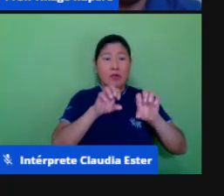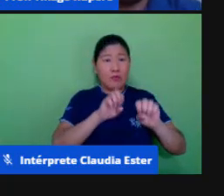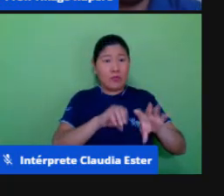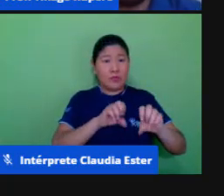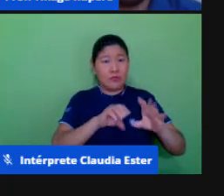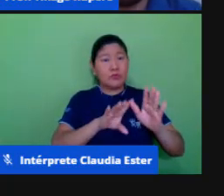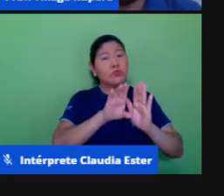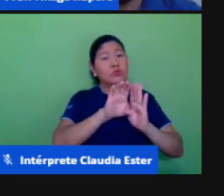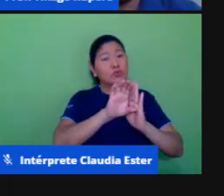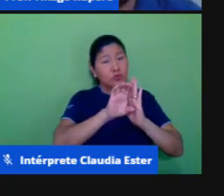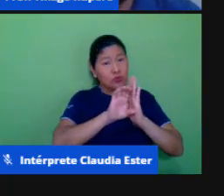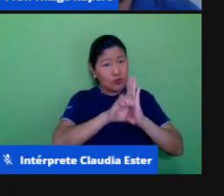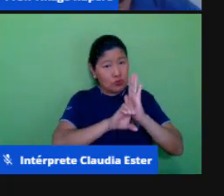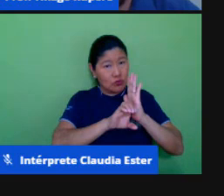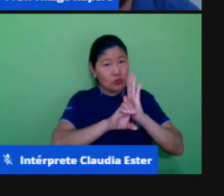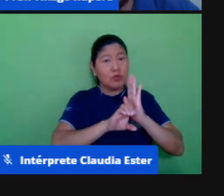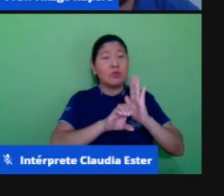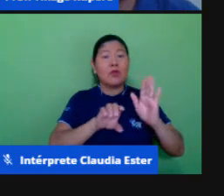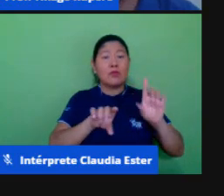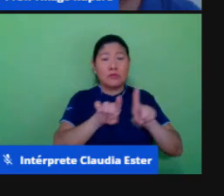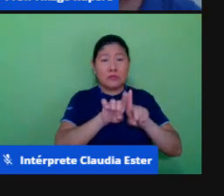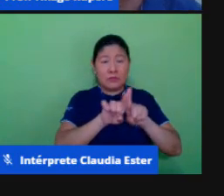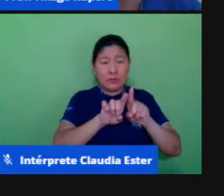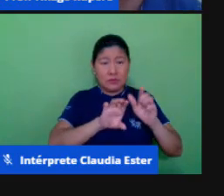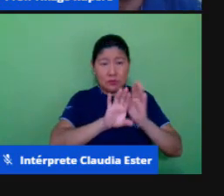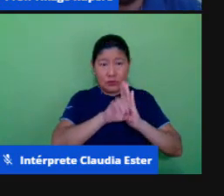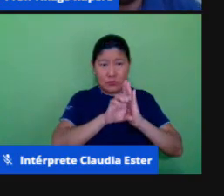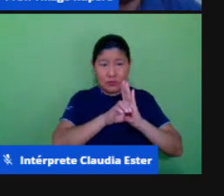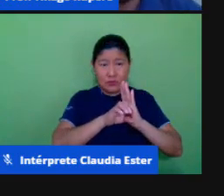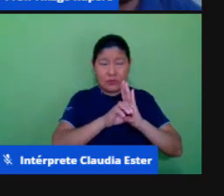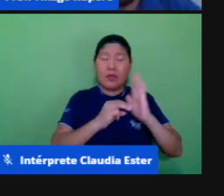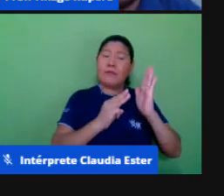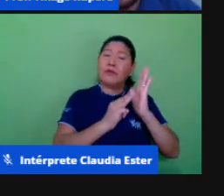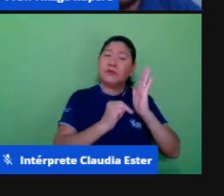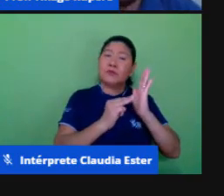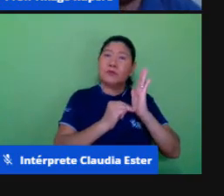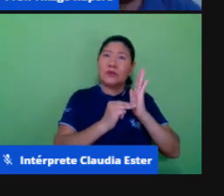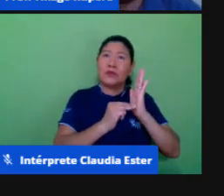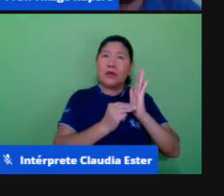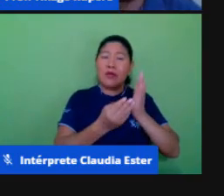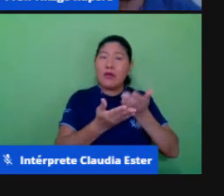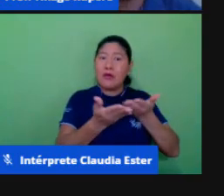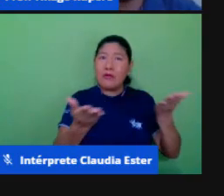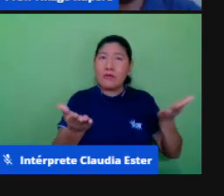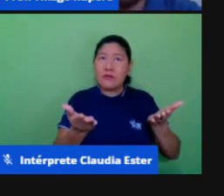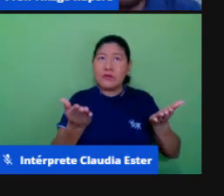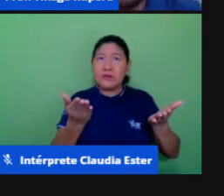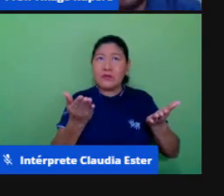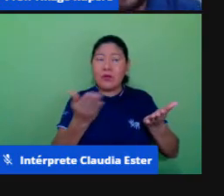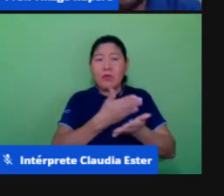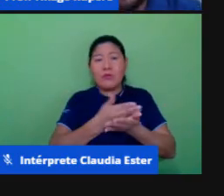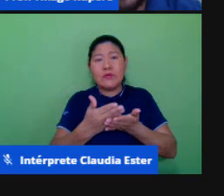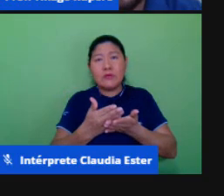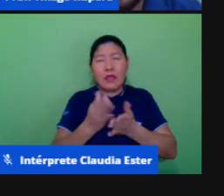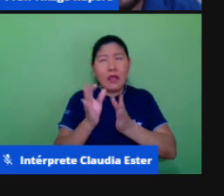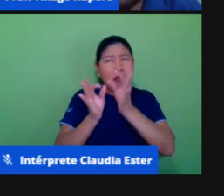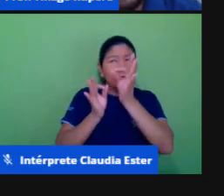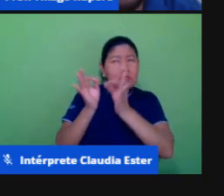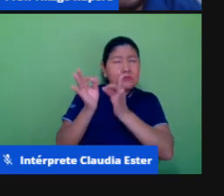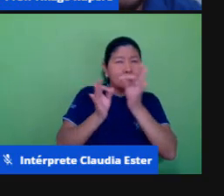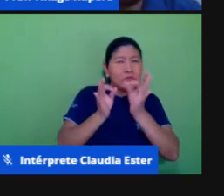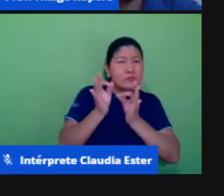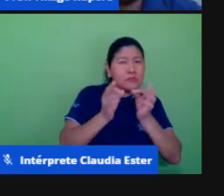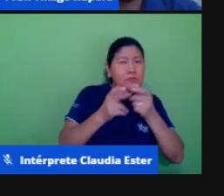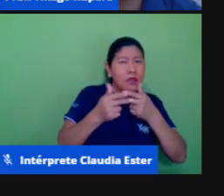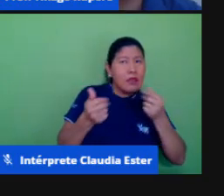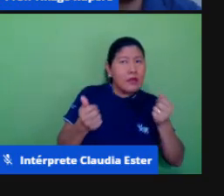indispensável, onde você vai poder mobilizar, vai poder sistematizar as ideias e as concepções das metodologias